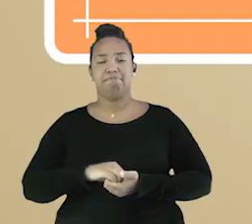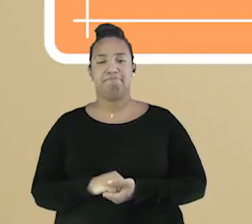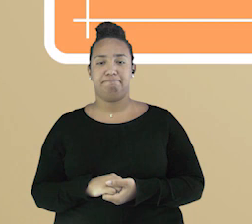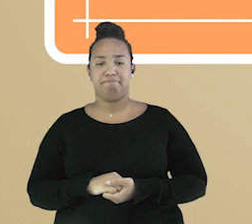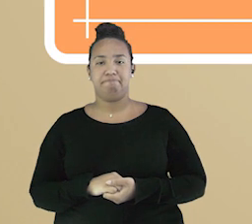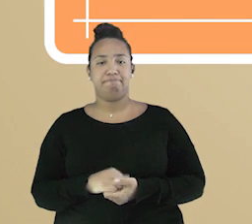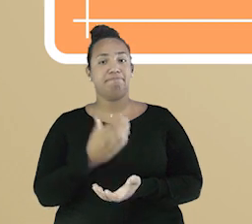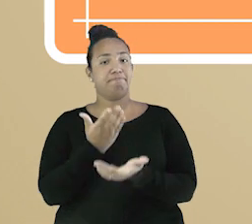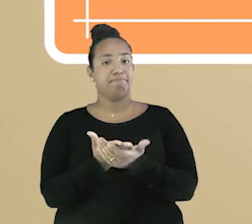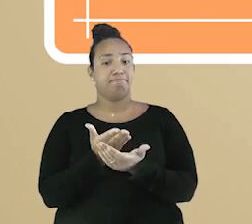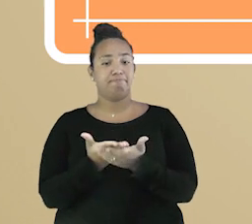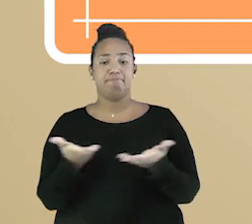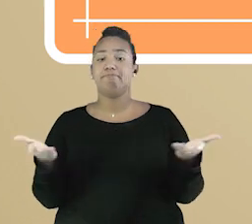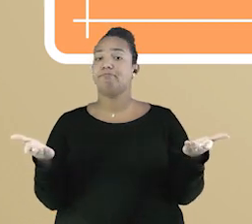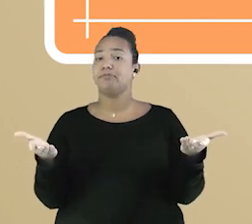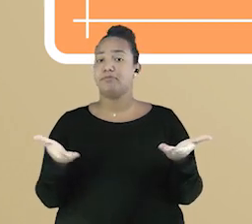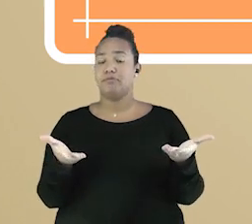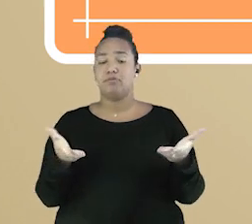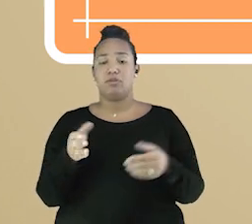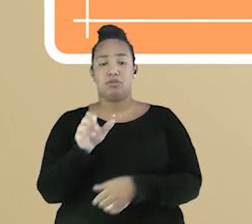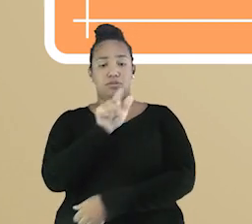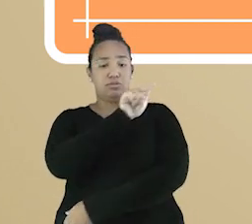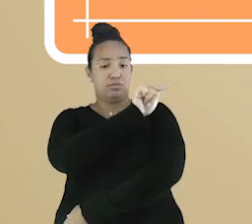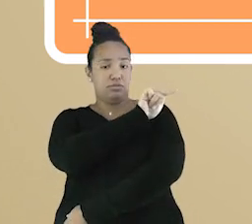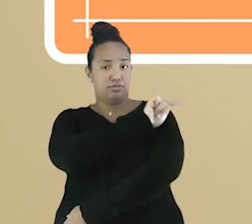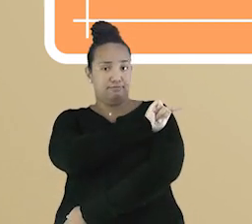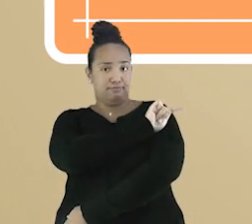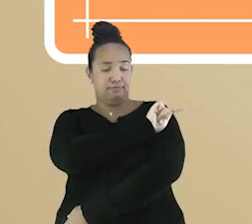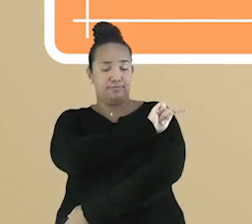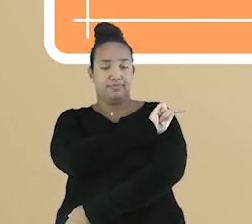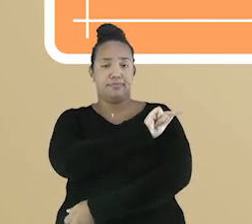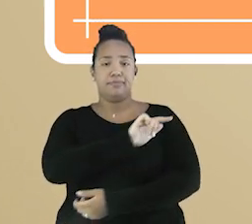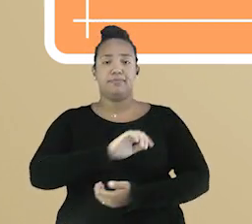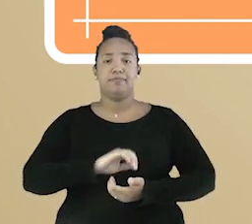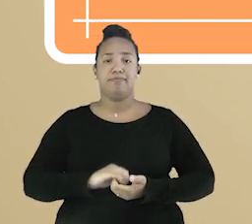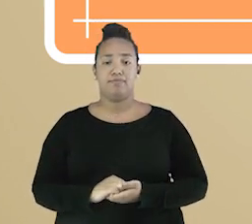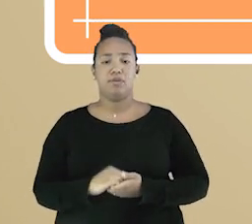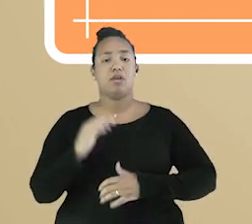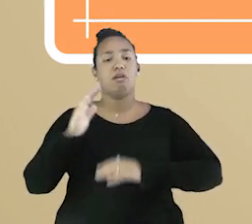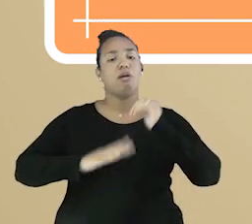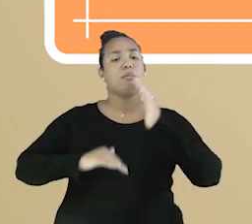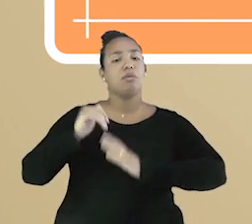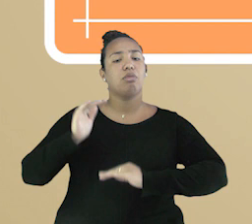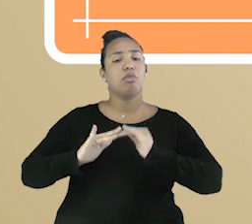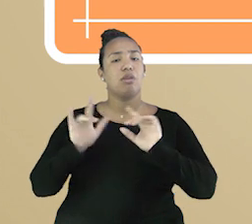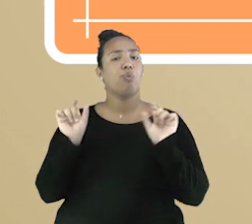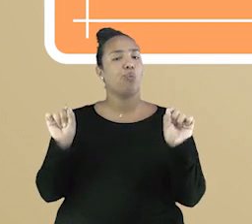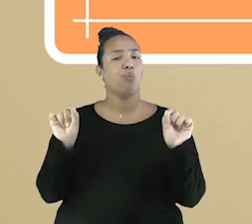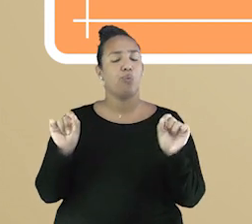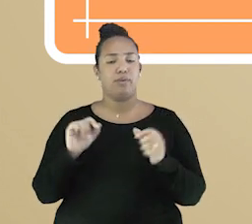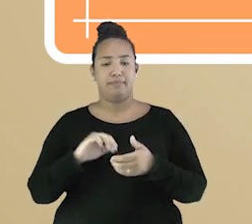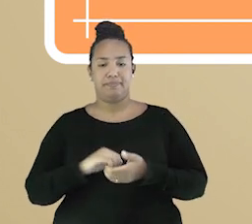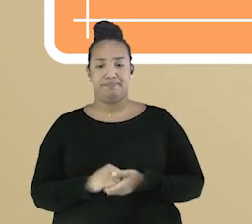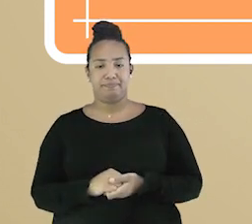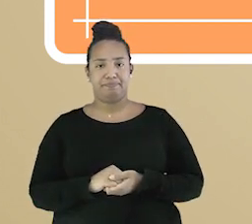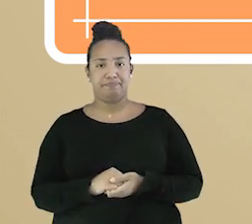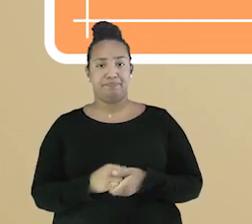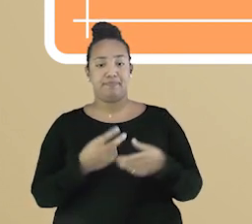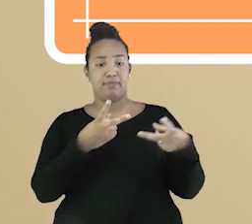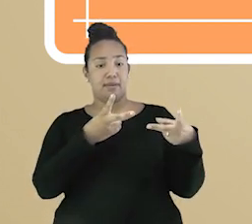organizarem. A aula de hoje é para as turmas dos 7º anos, dos anos finais, e irá trabalhar com a seguinte